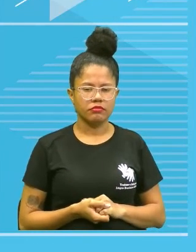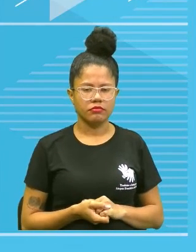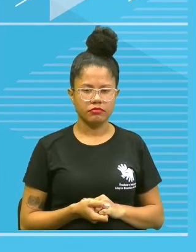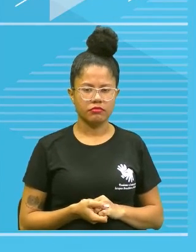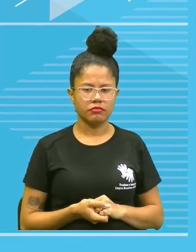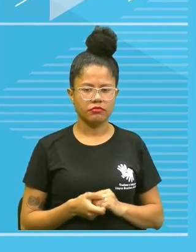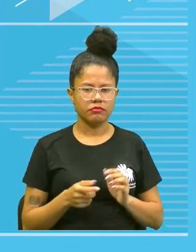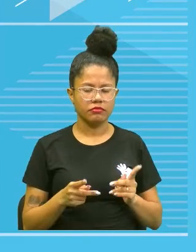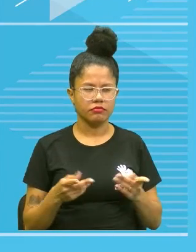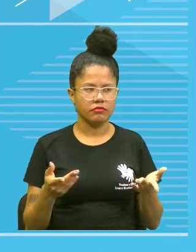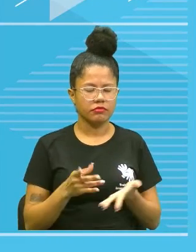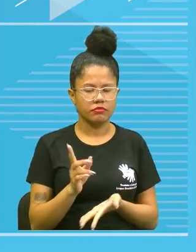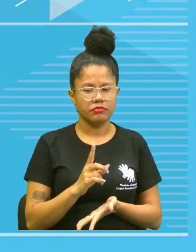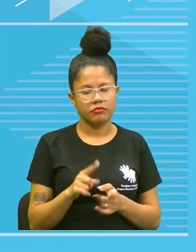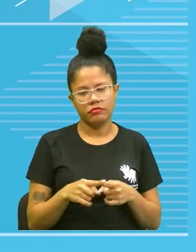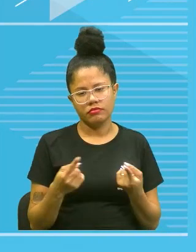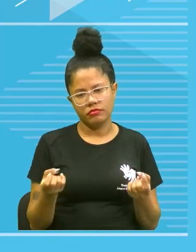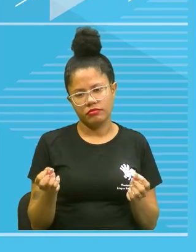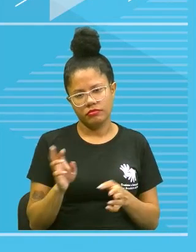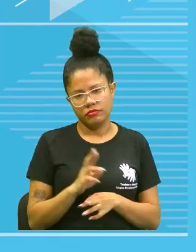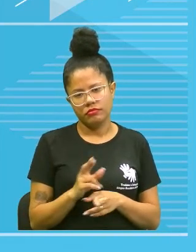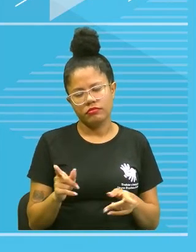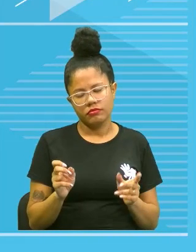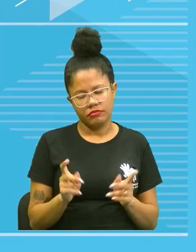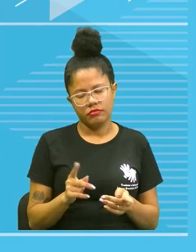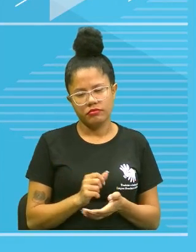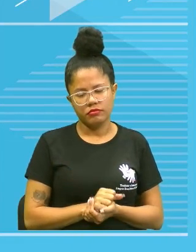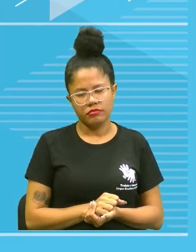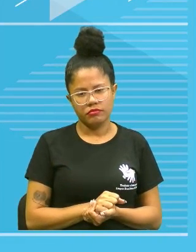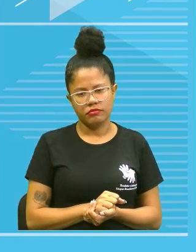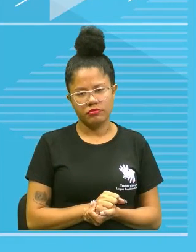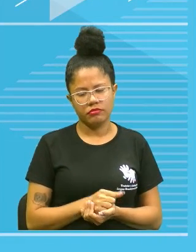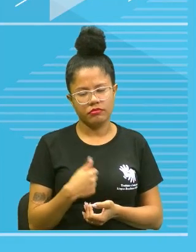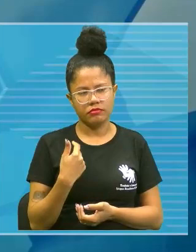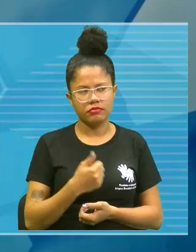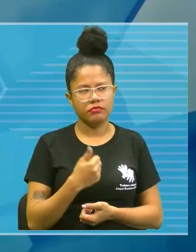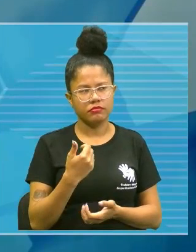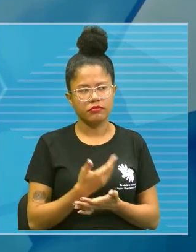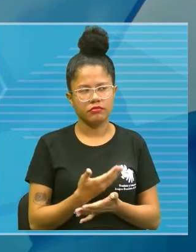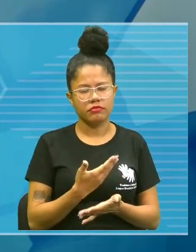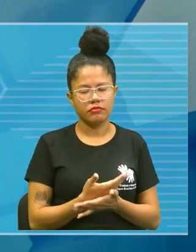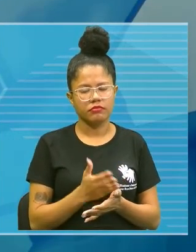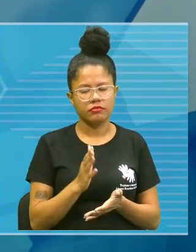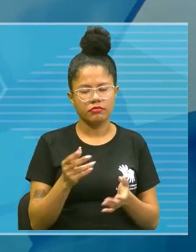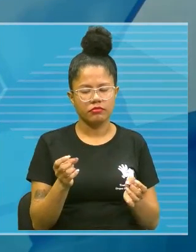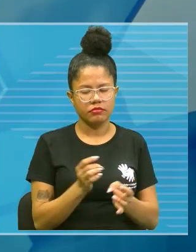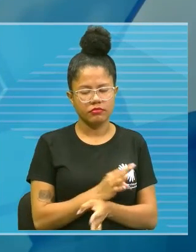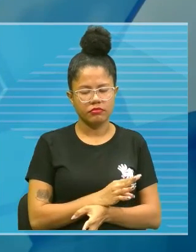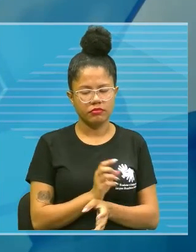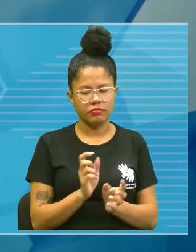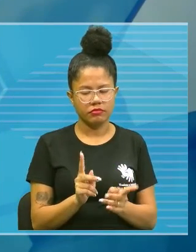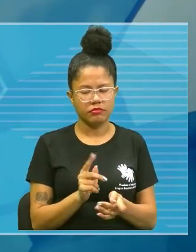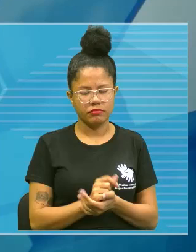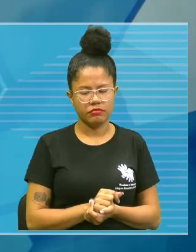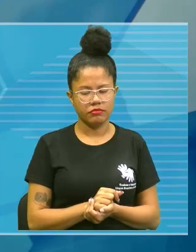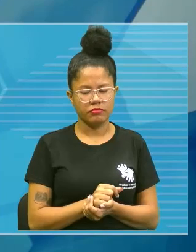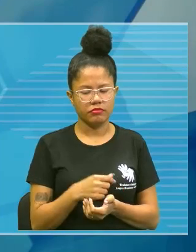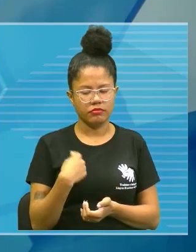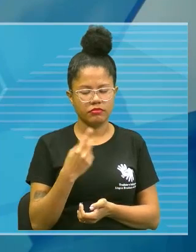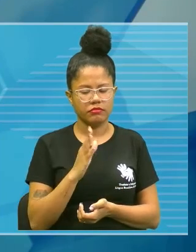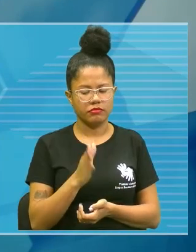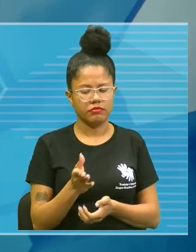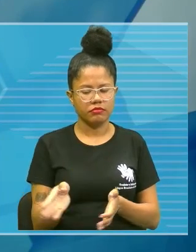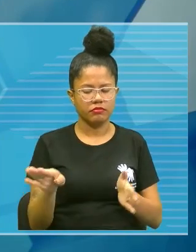congelador. Hoje em dia não, já é um pouco mais diferente, tá bom? Nossa primeira aula está chegando ao final. Daqui a pouquinho a